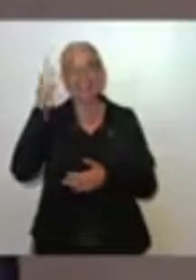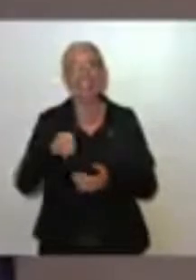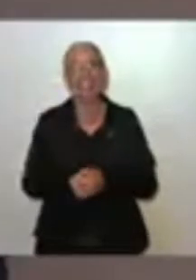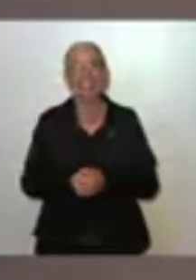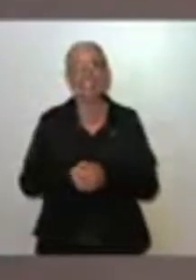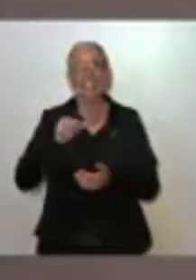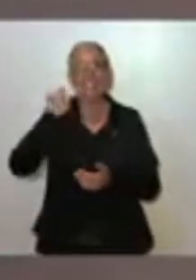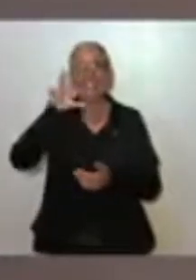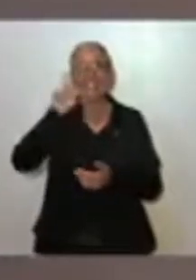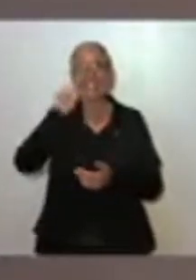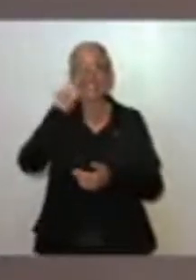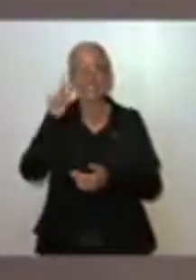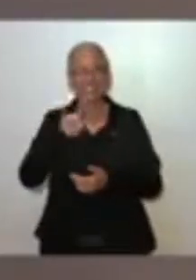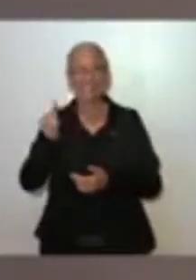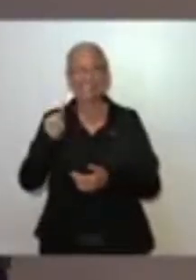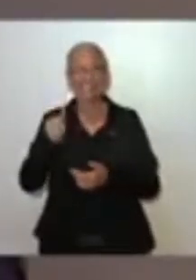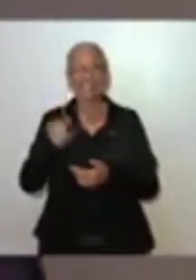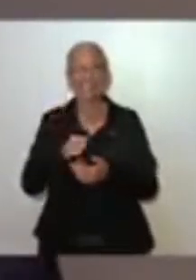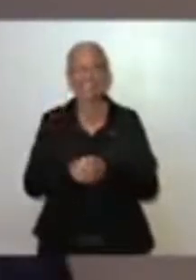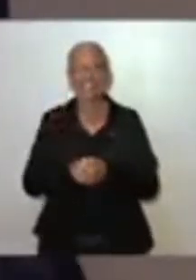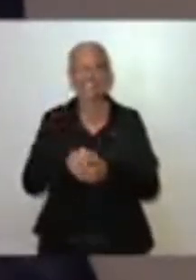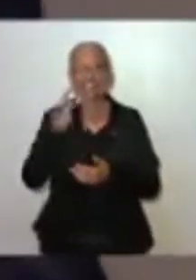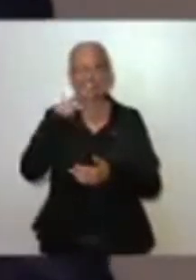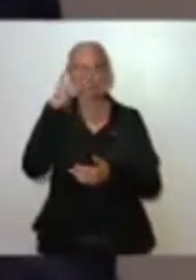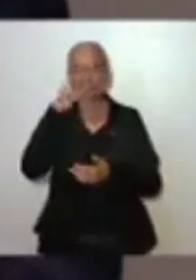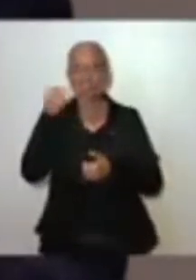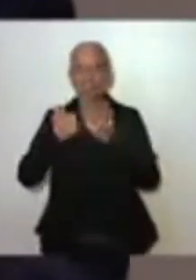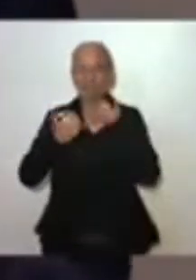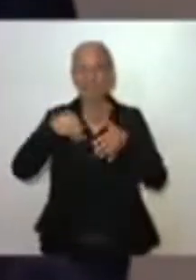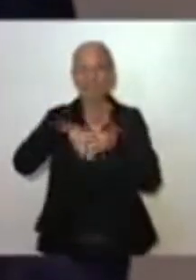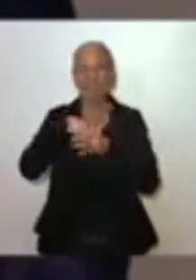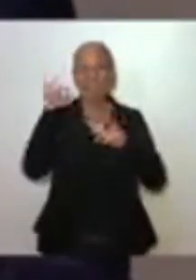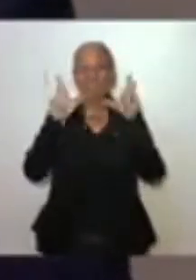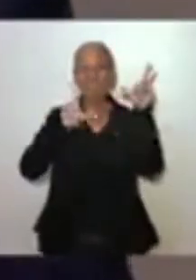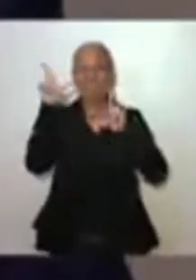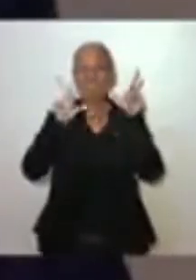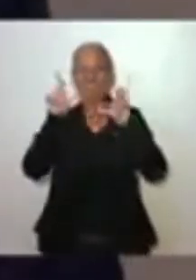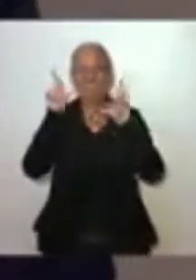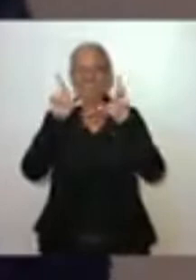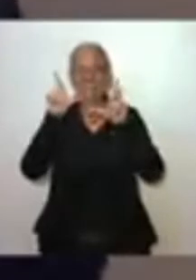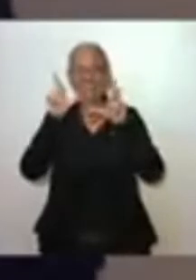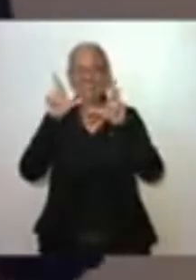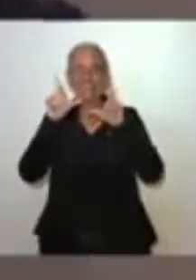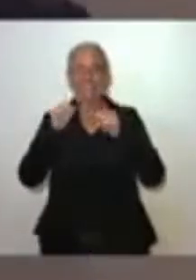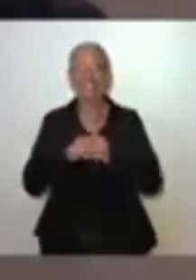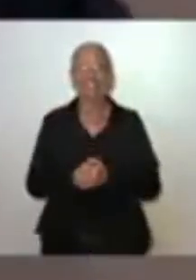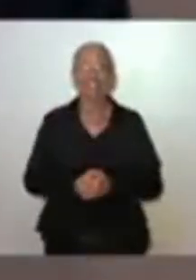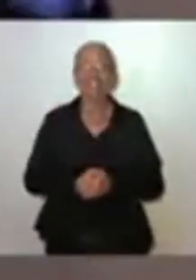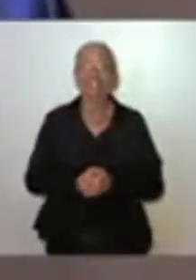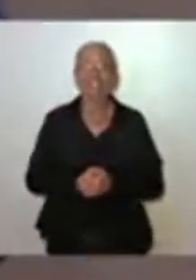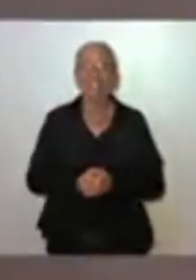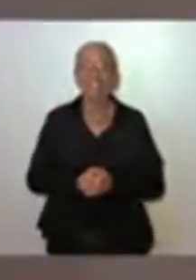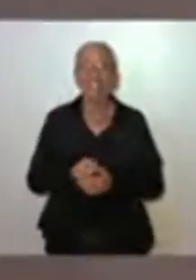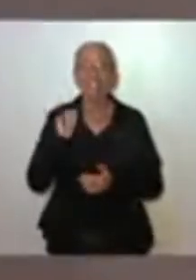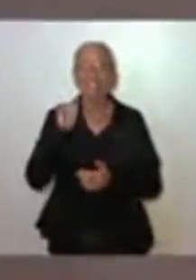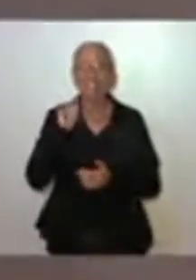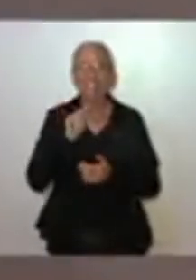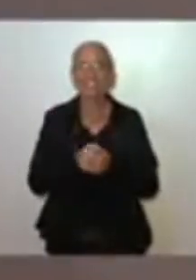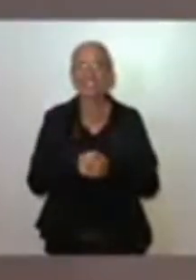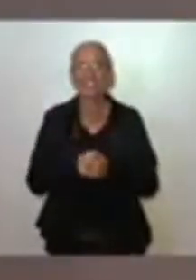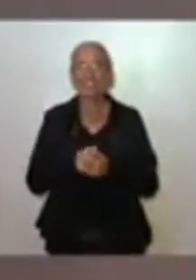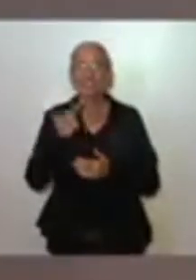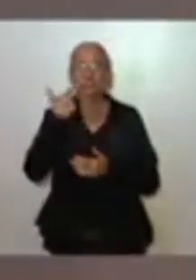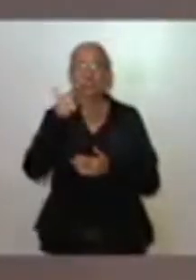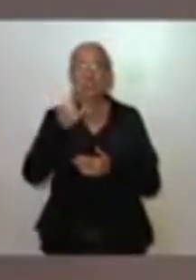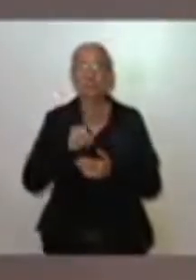Luiz Roberto locutor esportivo da TV Globo eu quero dizer que eu sou o